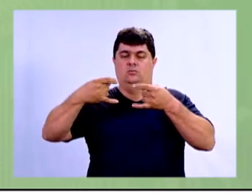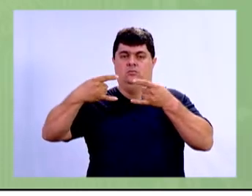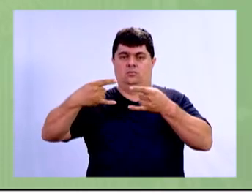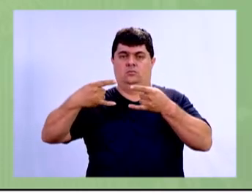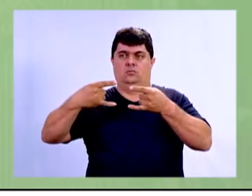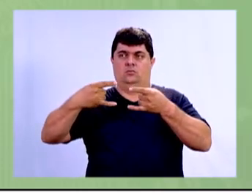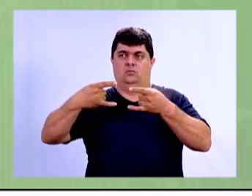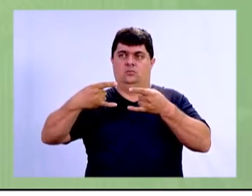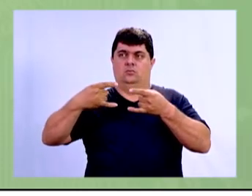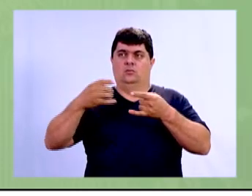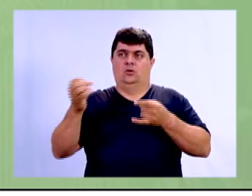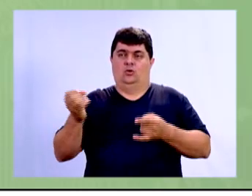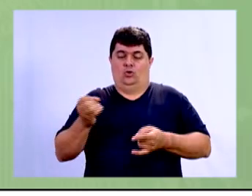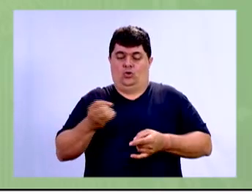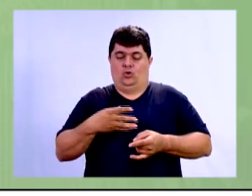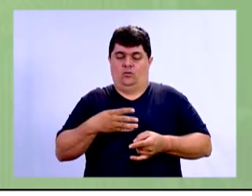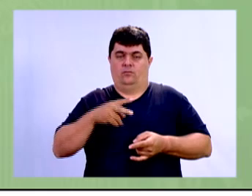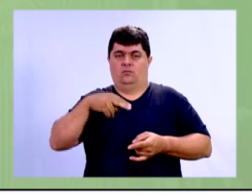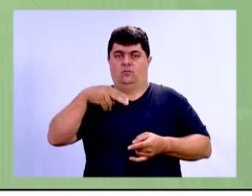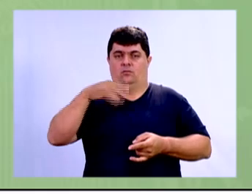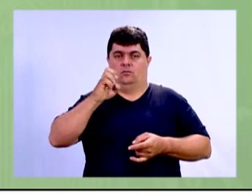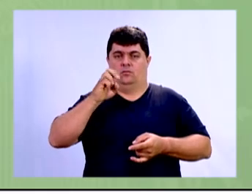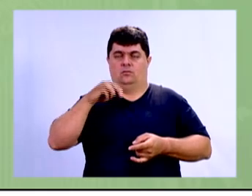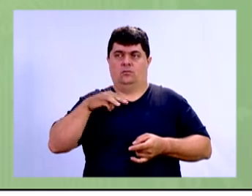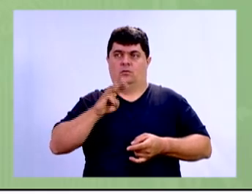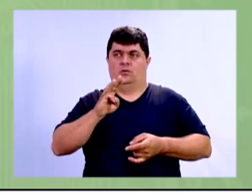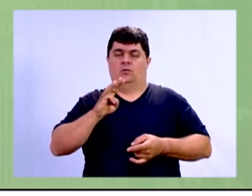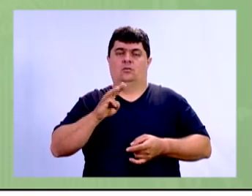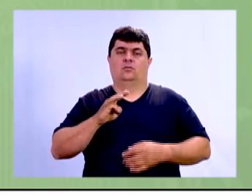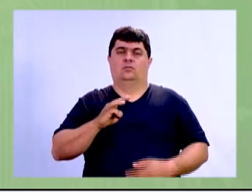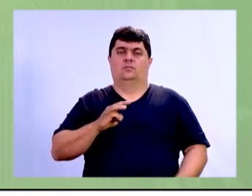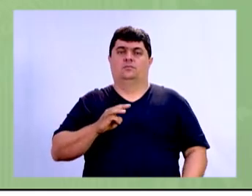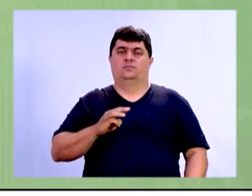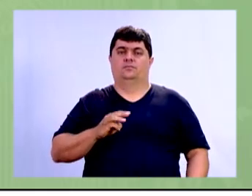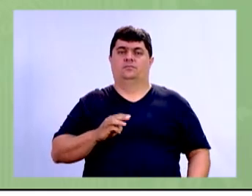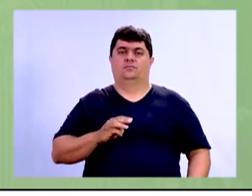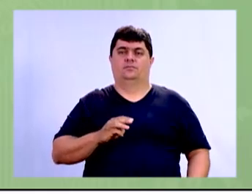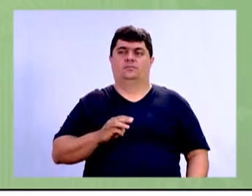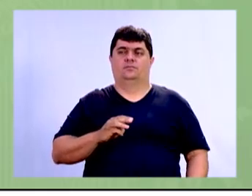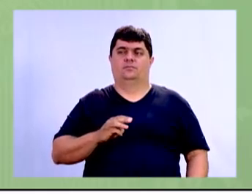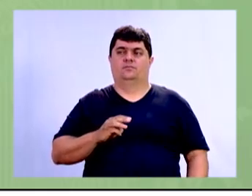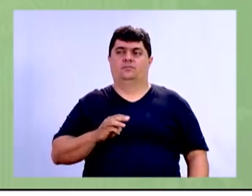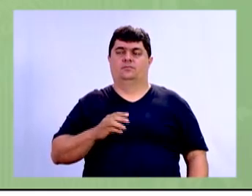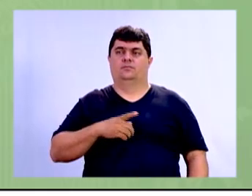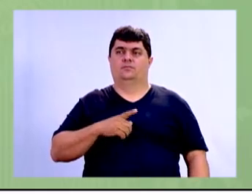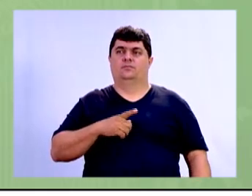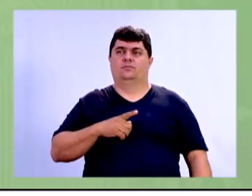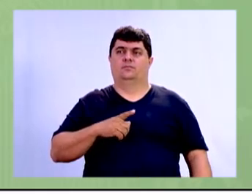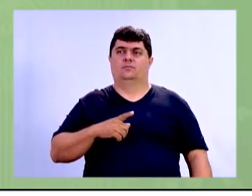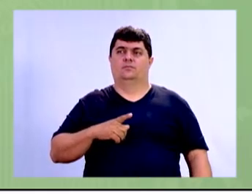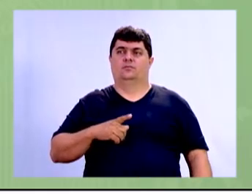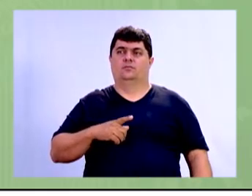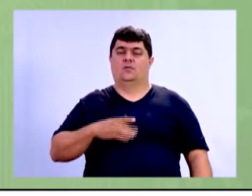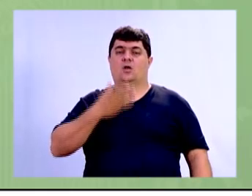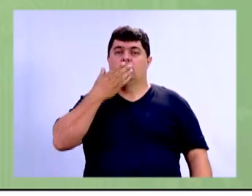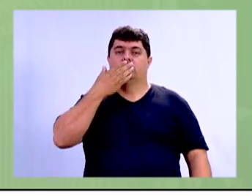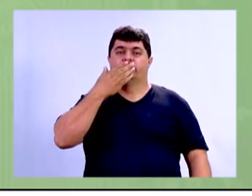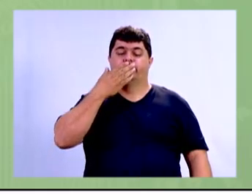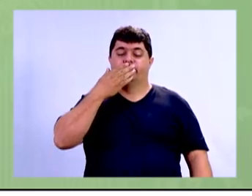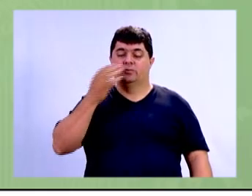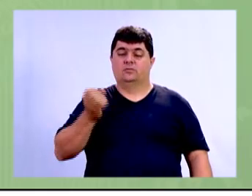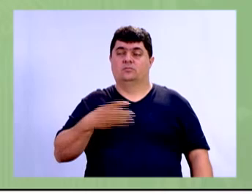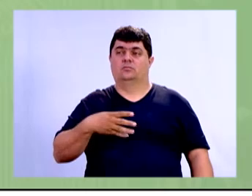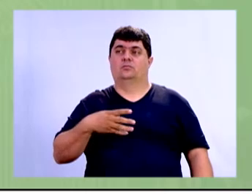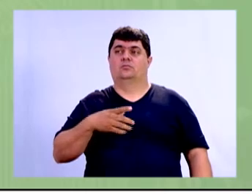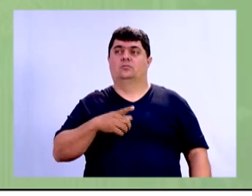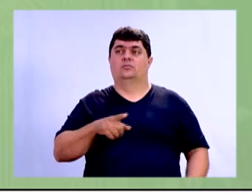colchetes, novo, a palavra new, né, que eu preciso reservar esse espaço da memória, o tipo de dado que eu quero